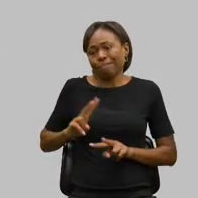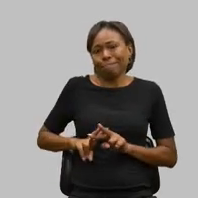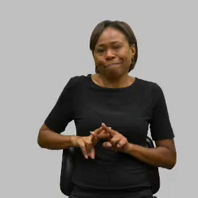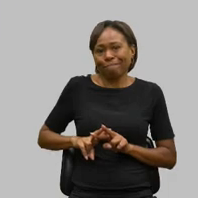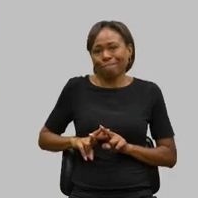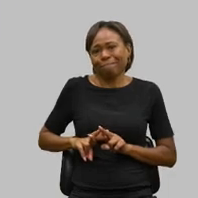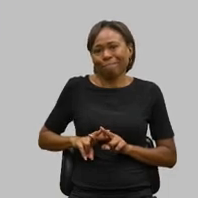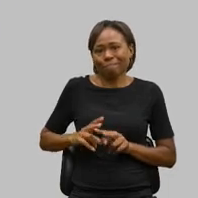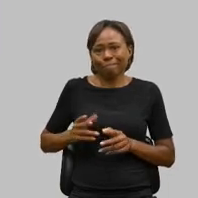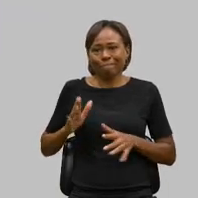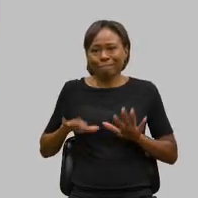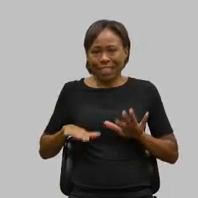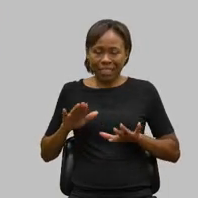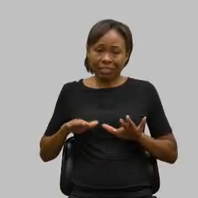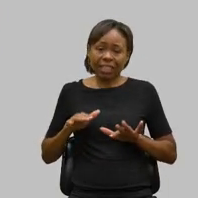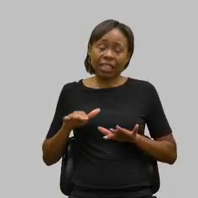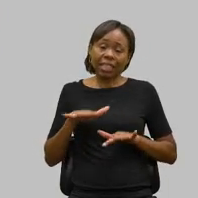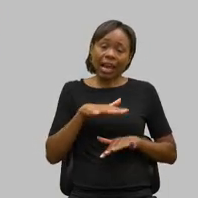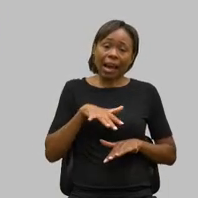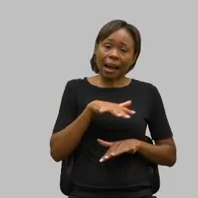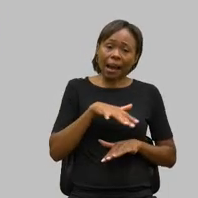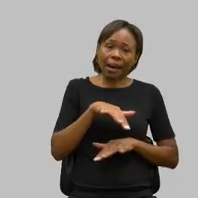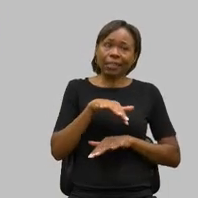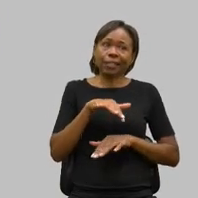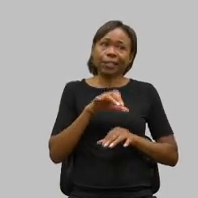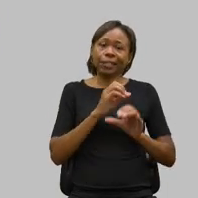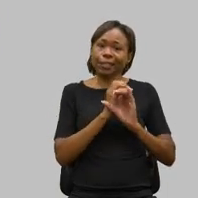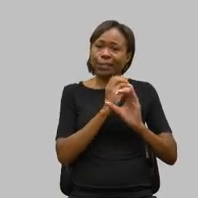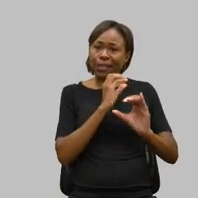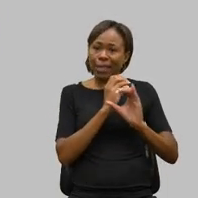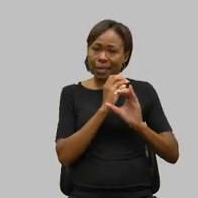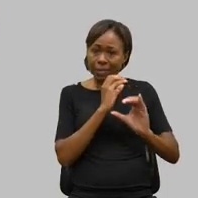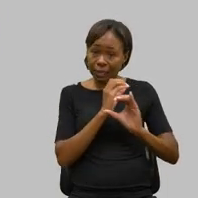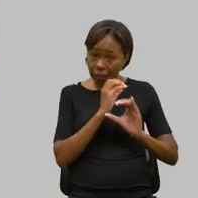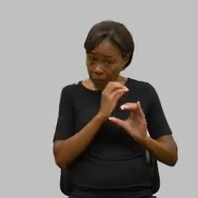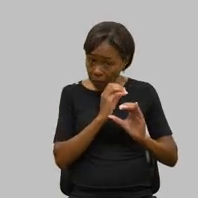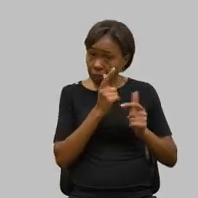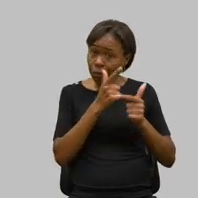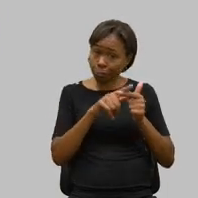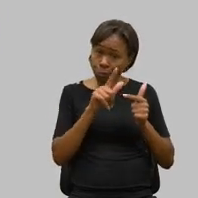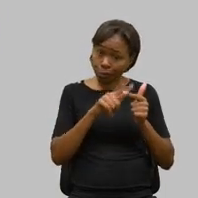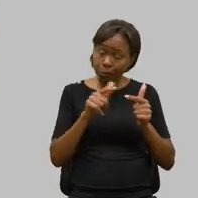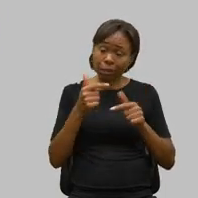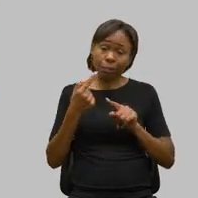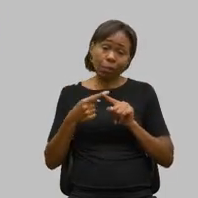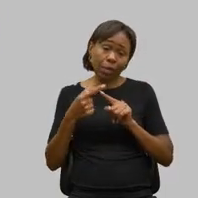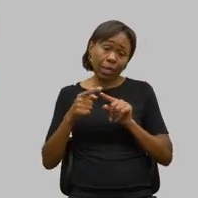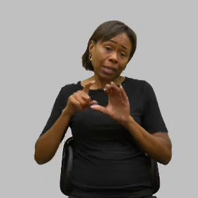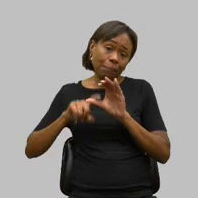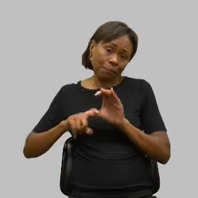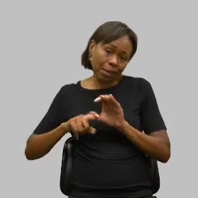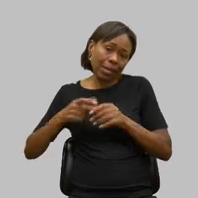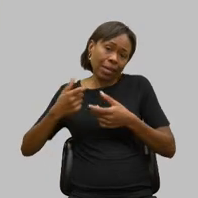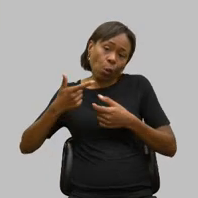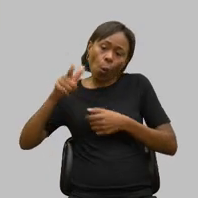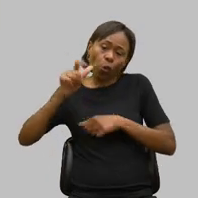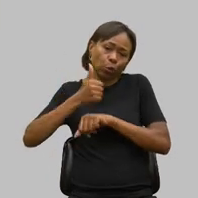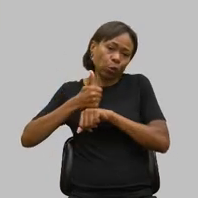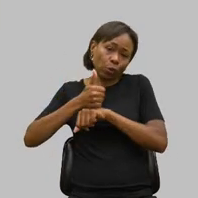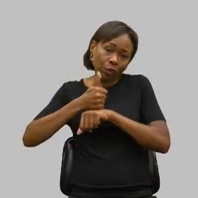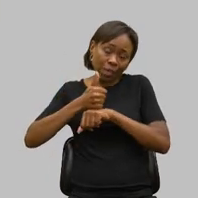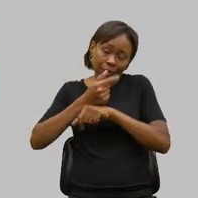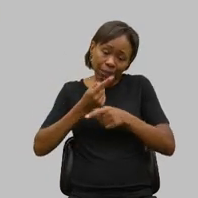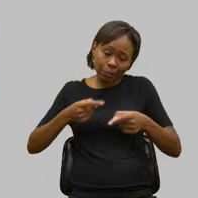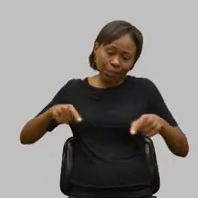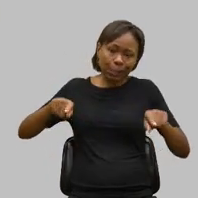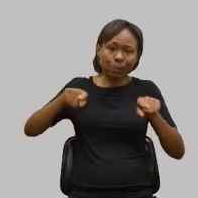Creio que a área de engenharia seja um problema, o que dependemos de outros profissionais para que o convênio burocrático